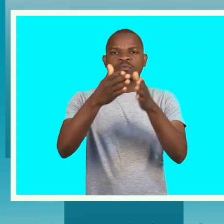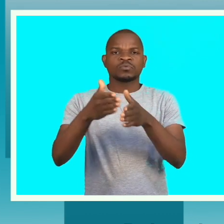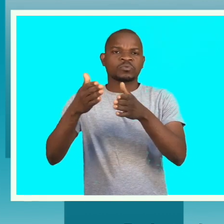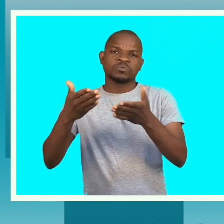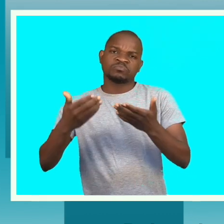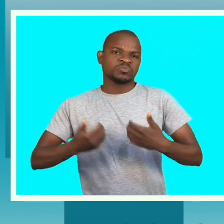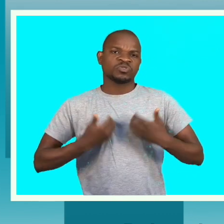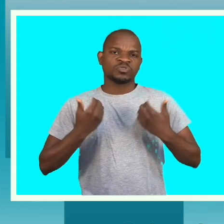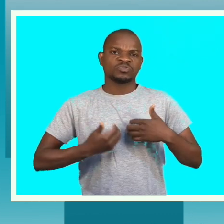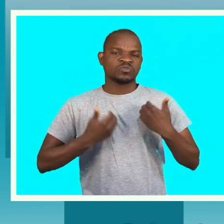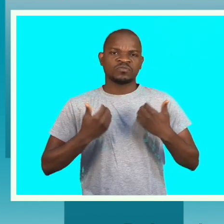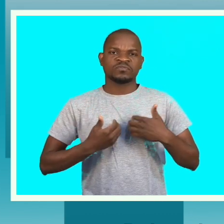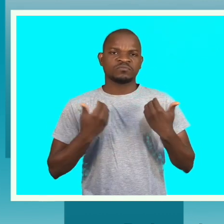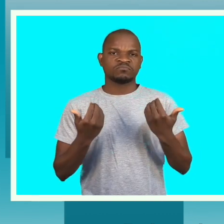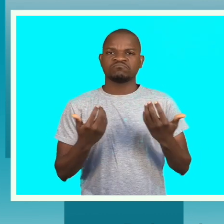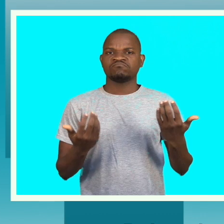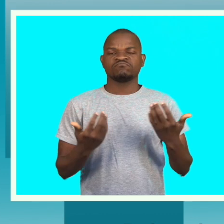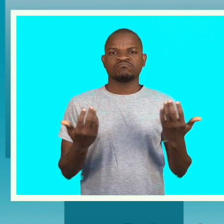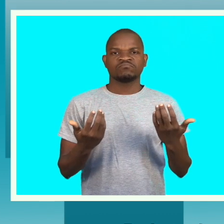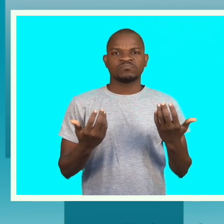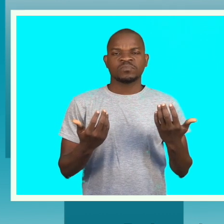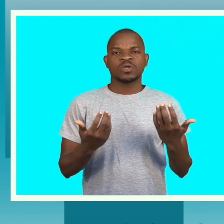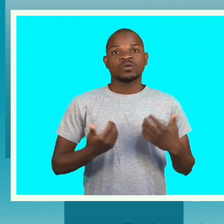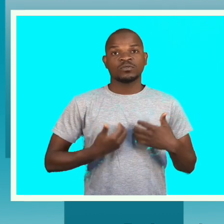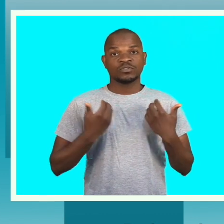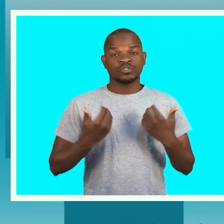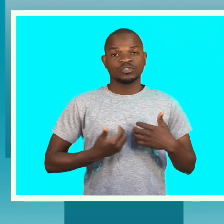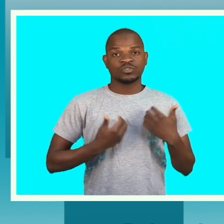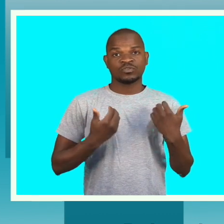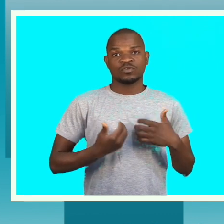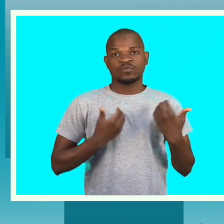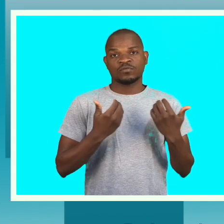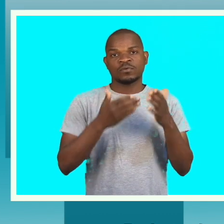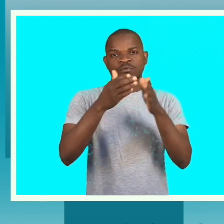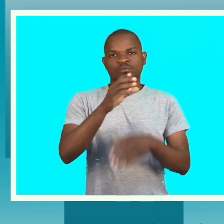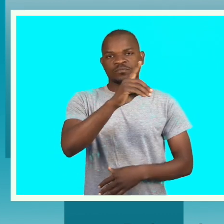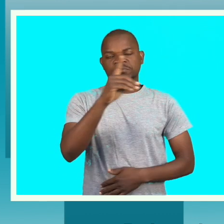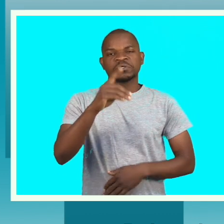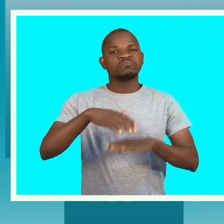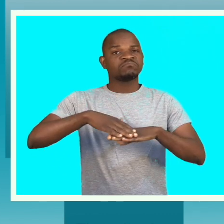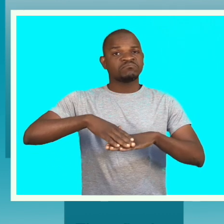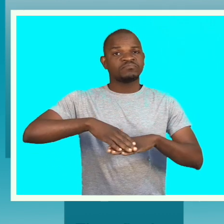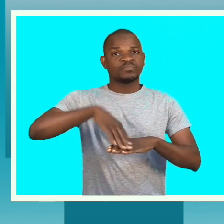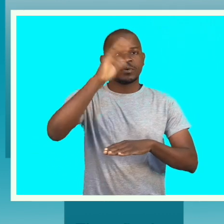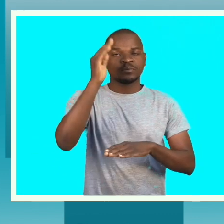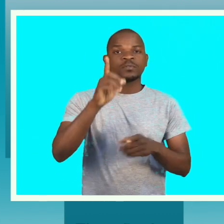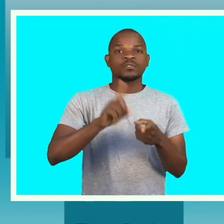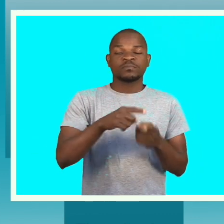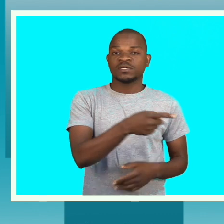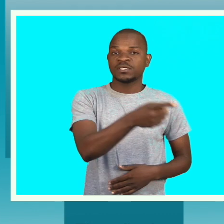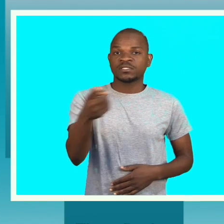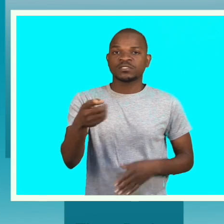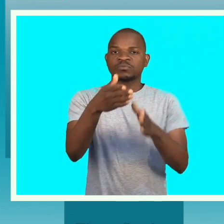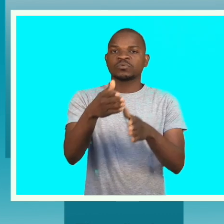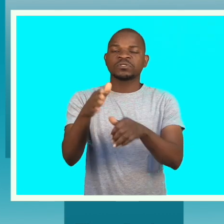deficiência é maior. E eles não devem ser